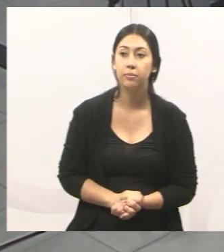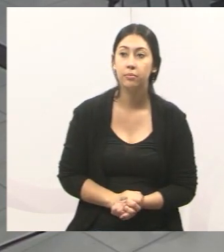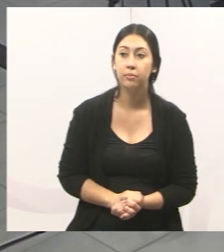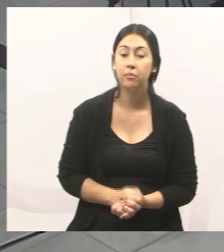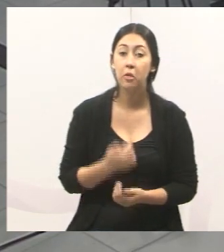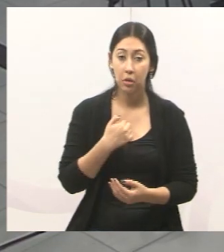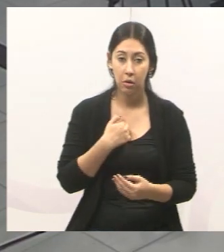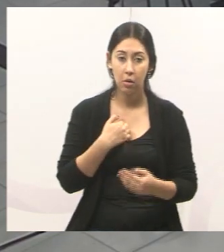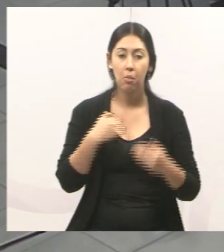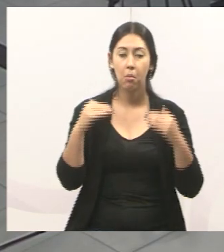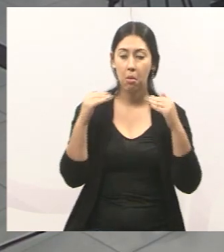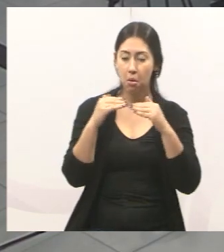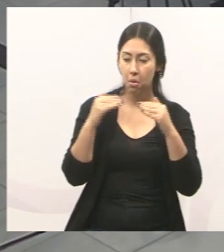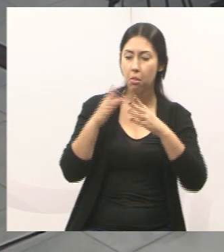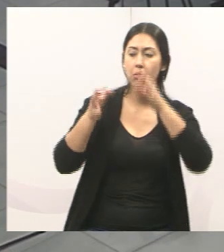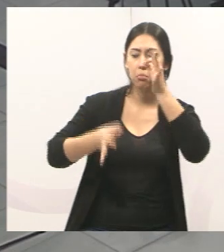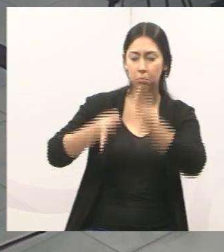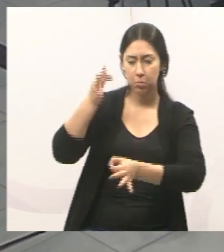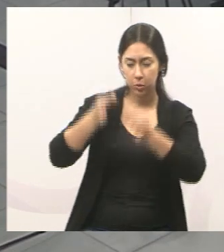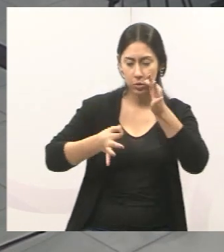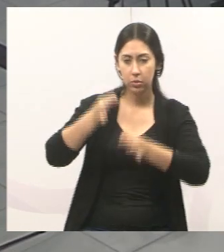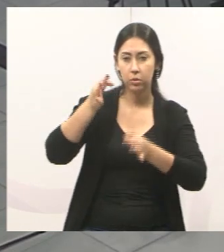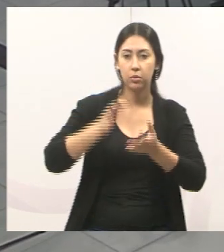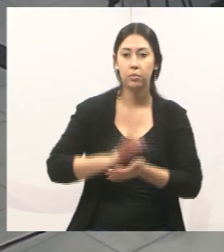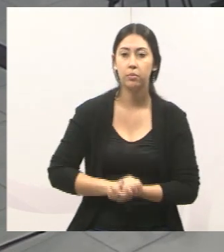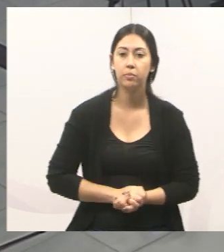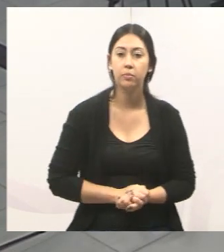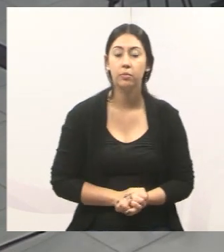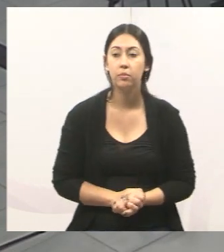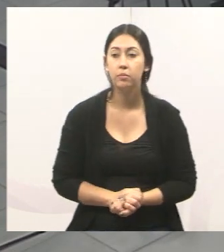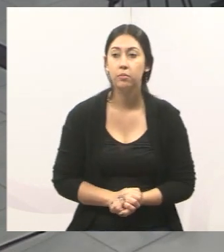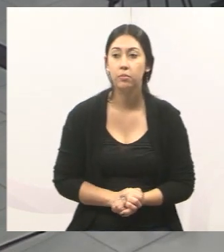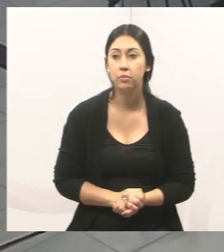Eu voto a favor do parecer do Tribunal de Contas.